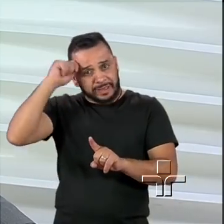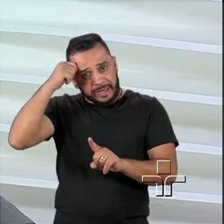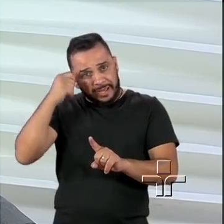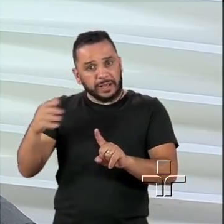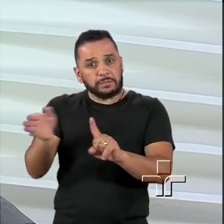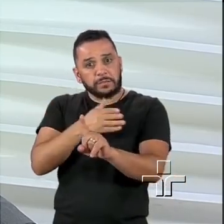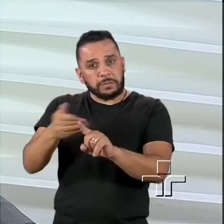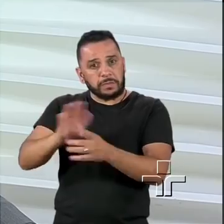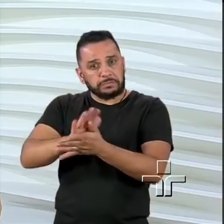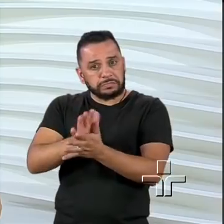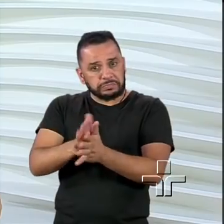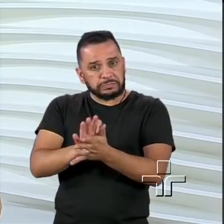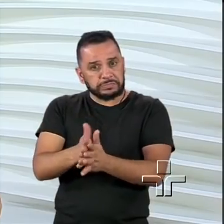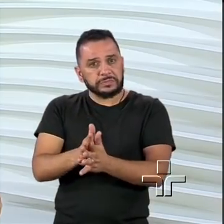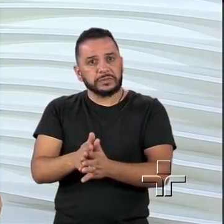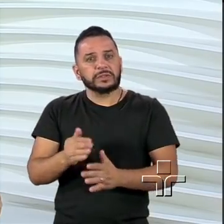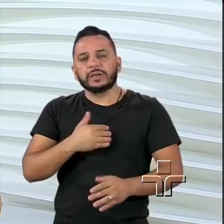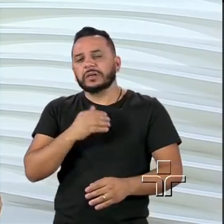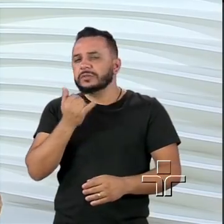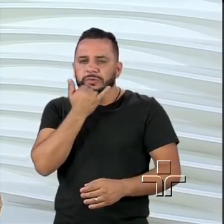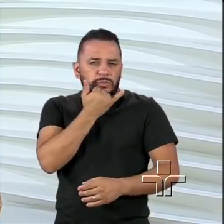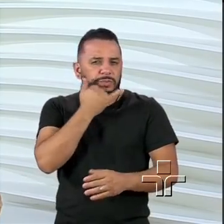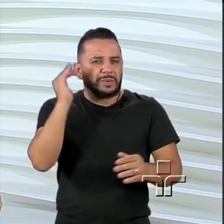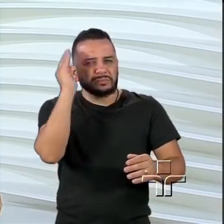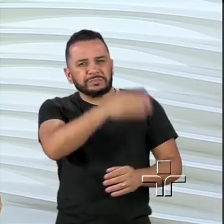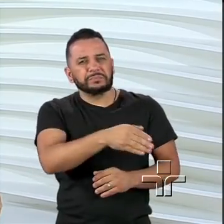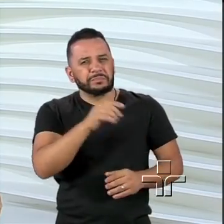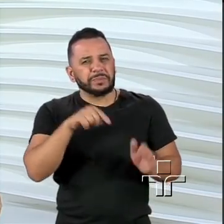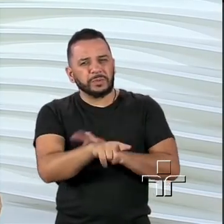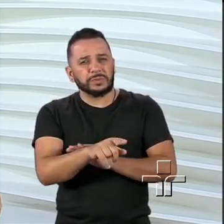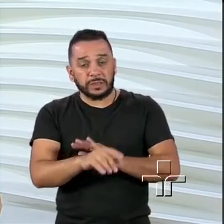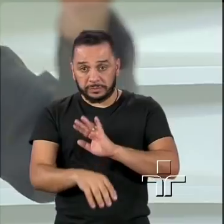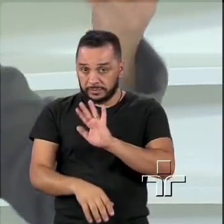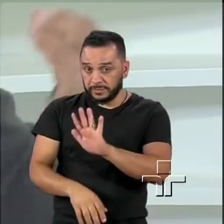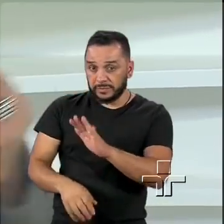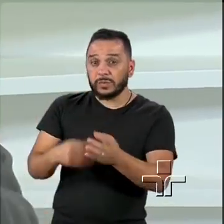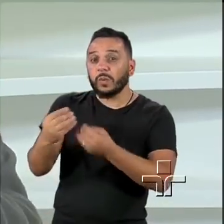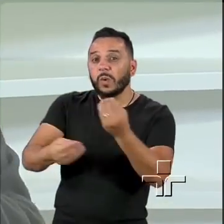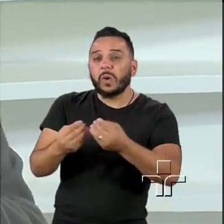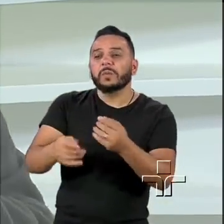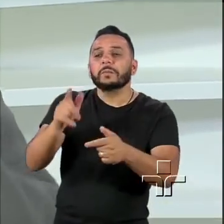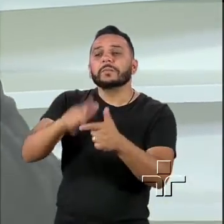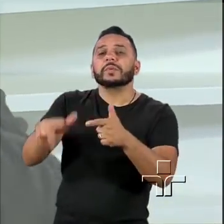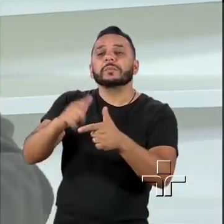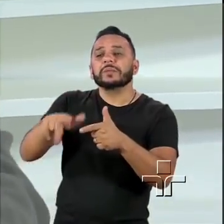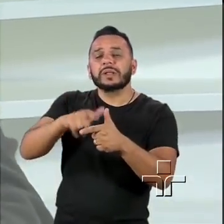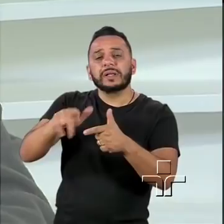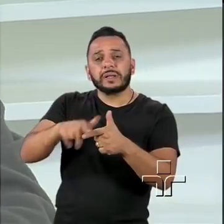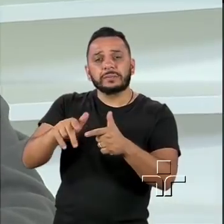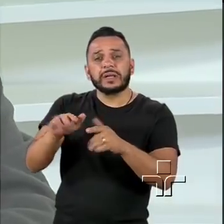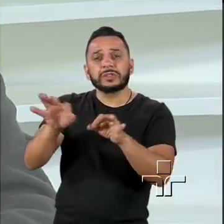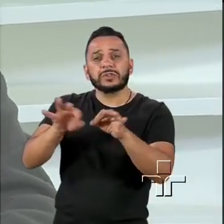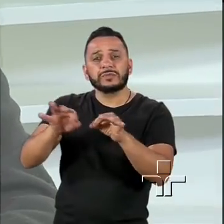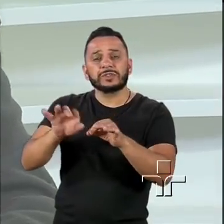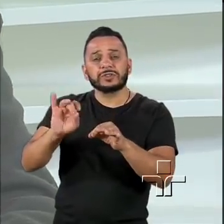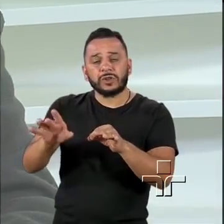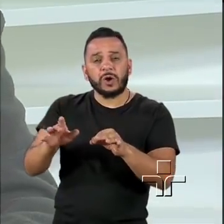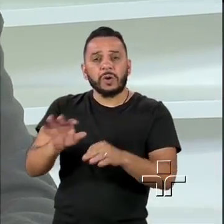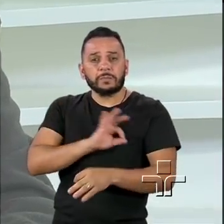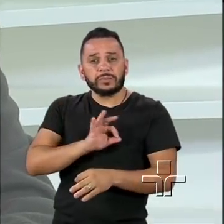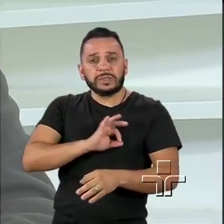também 54%. Então, como é que o senhor pretende resolver este cenário só com mais policiamento na